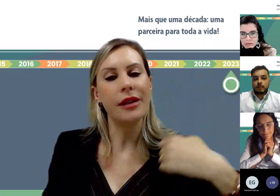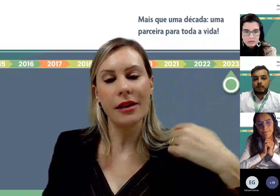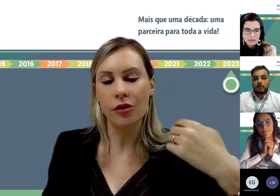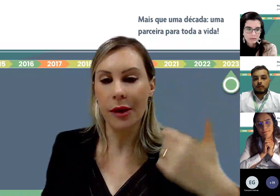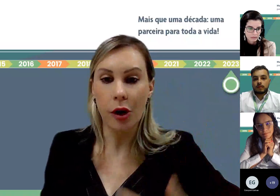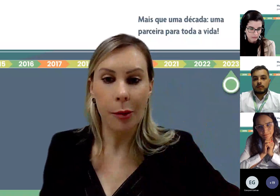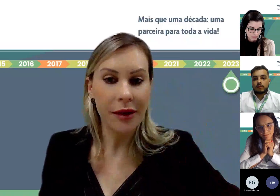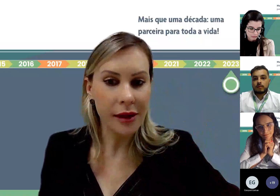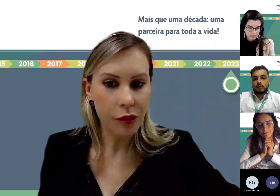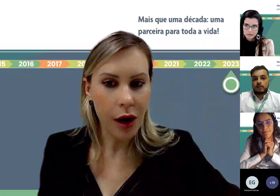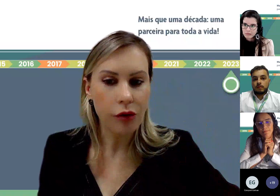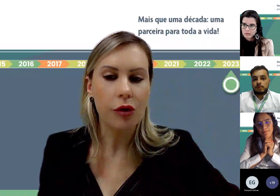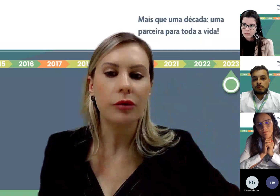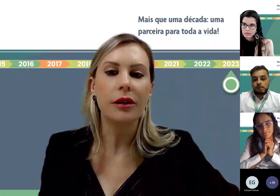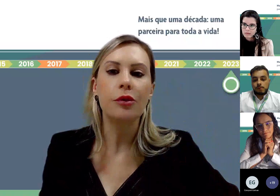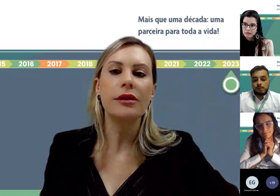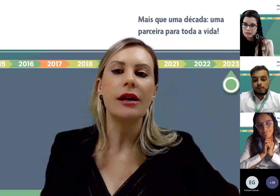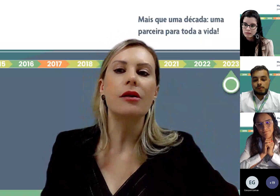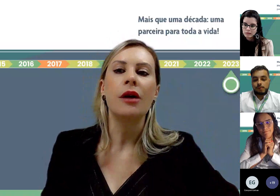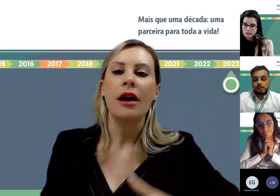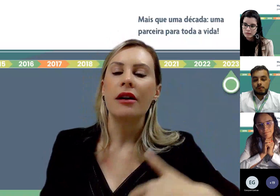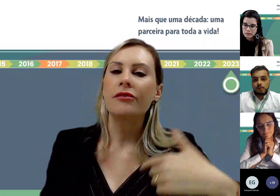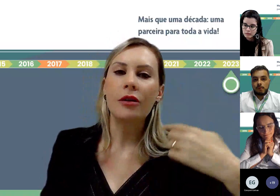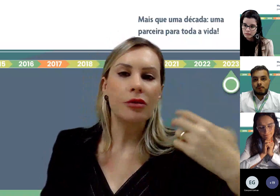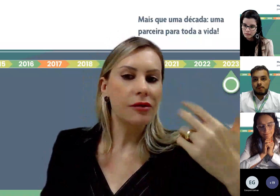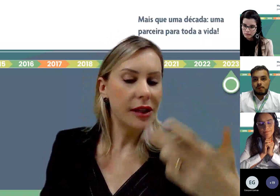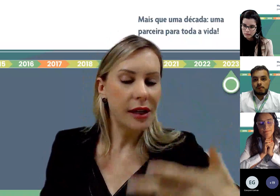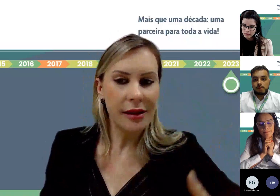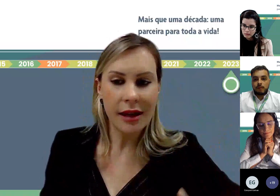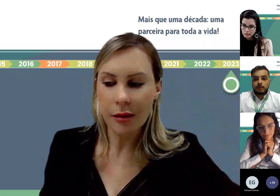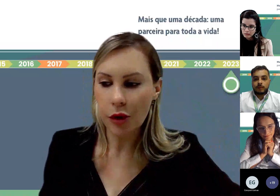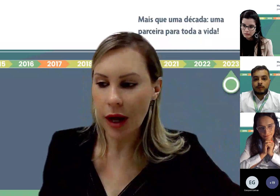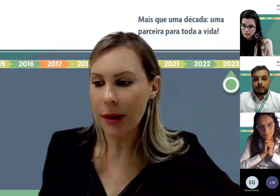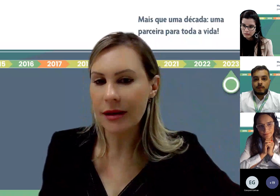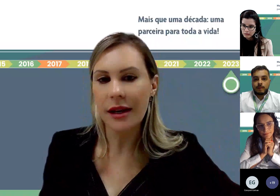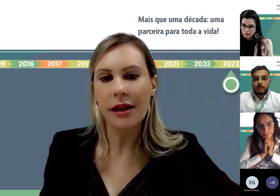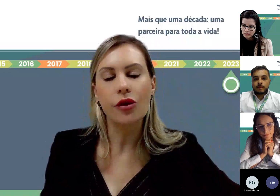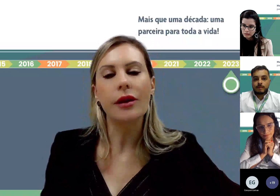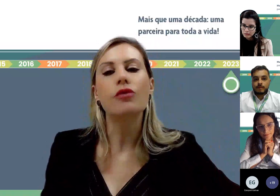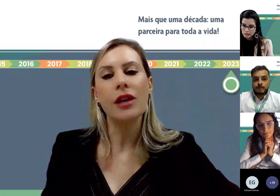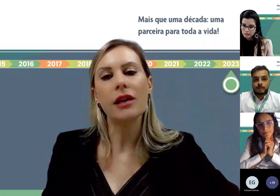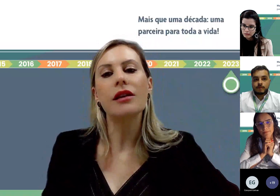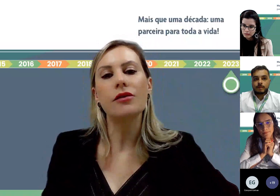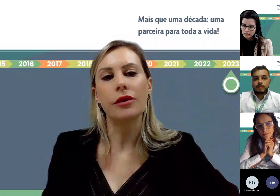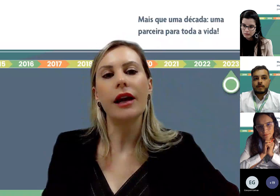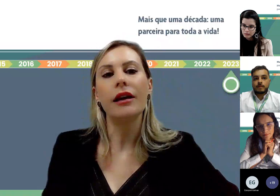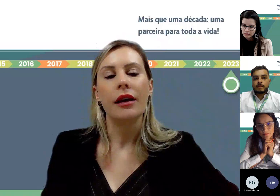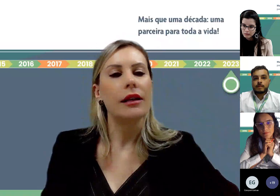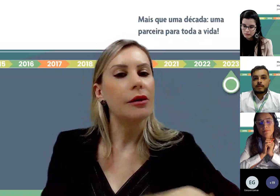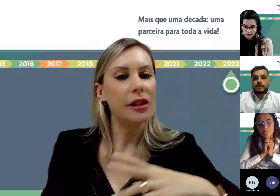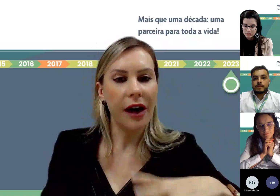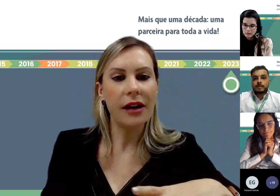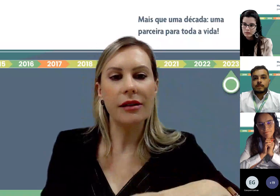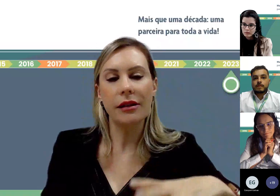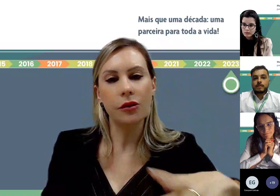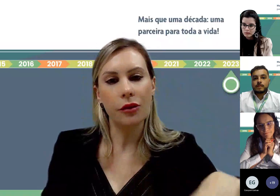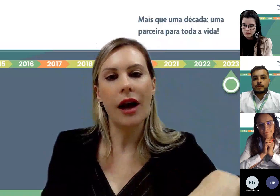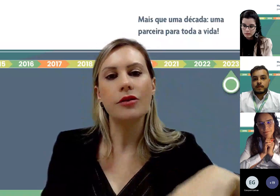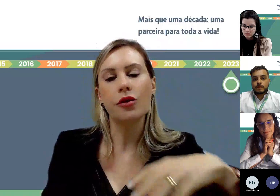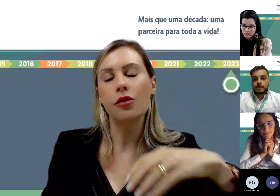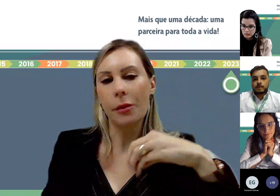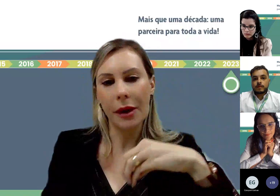para vocês, do melhor percentual de contribuição, vão, se você quiser, simular a parcela adicional de risco, né? Então, eles